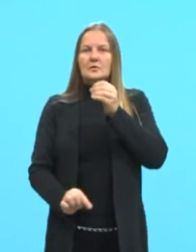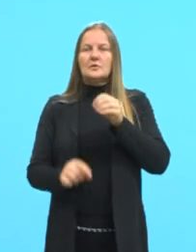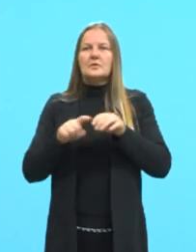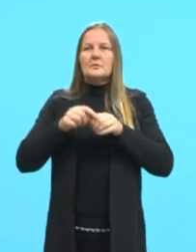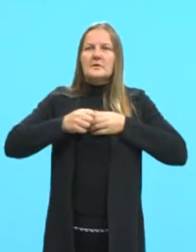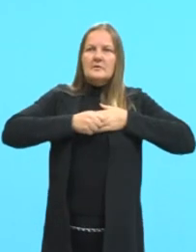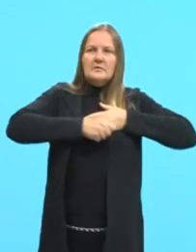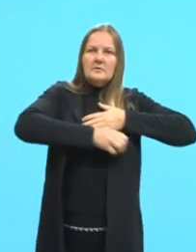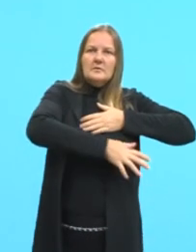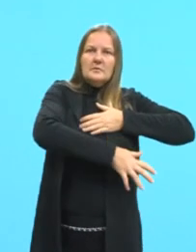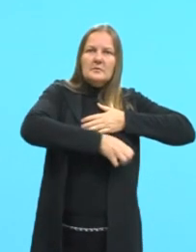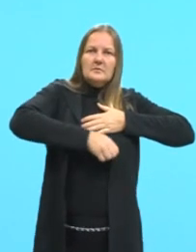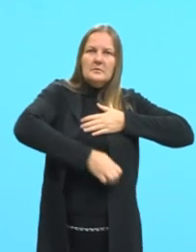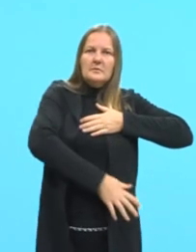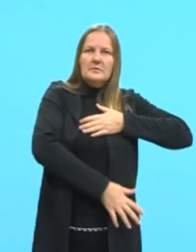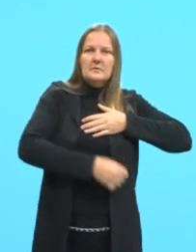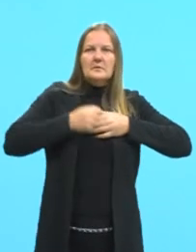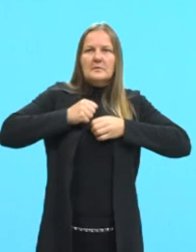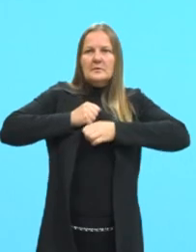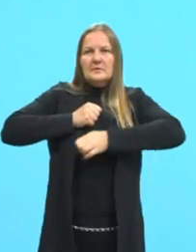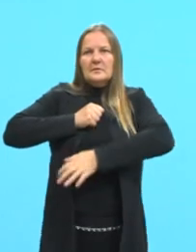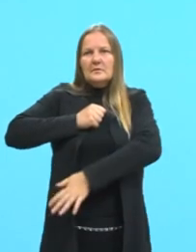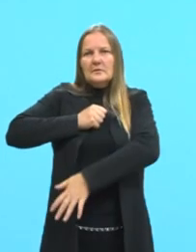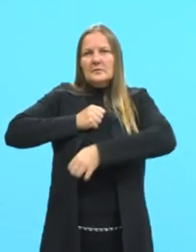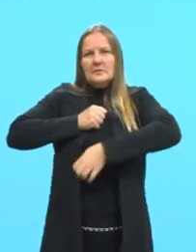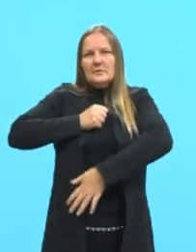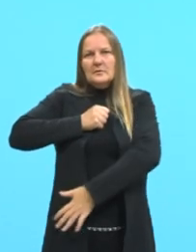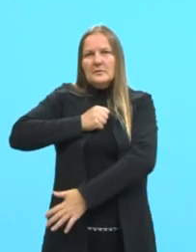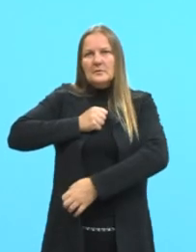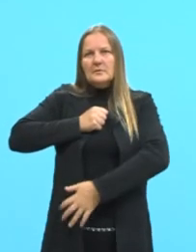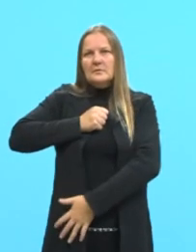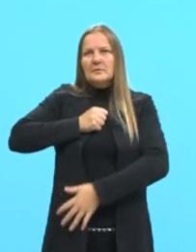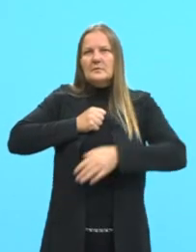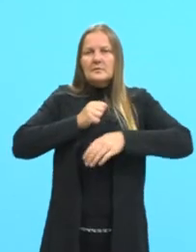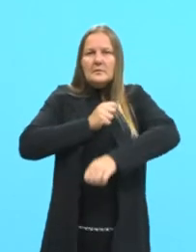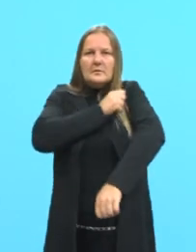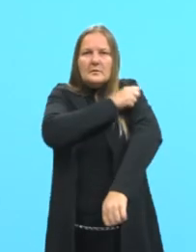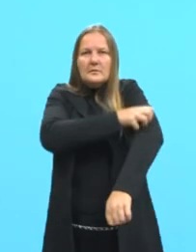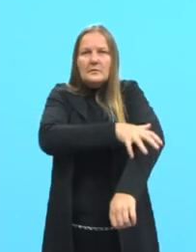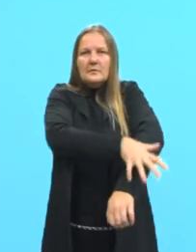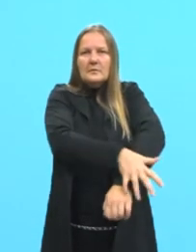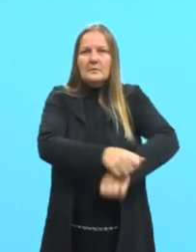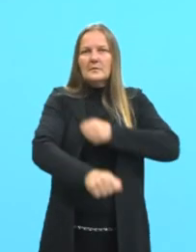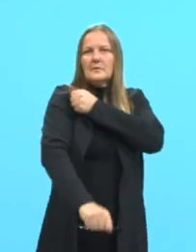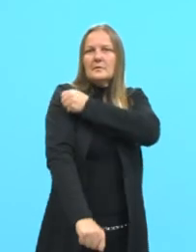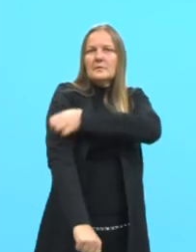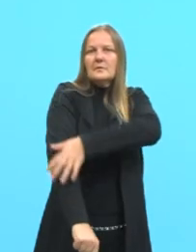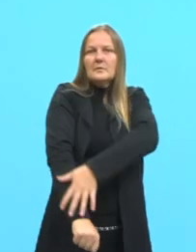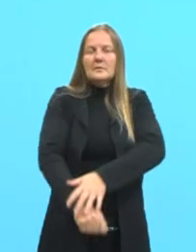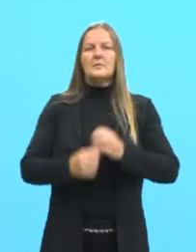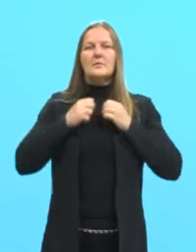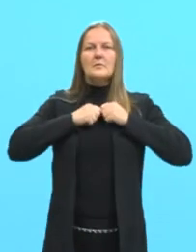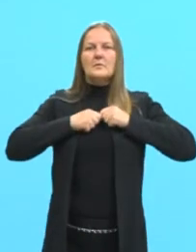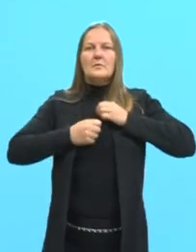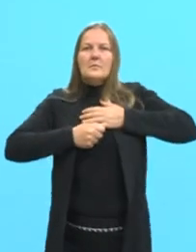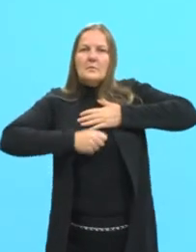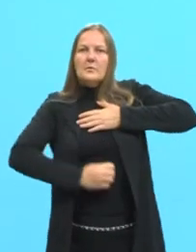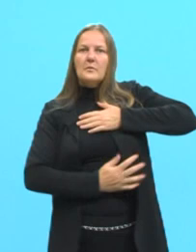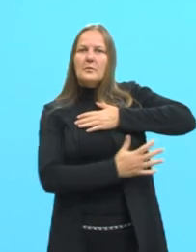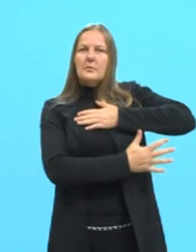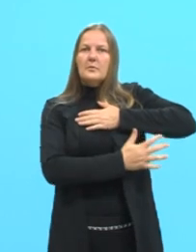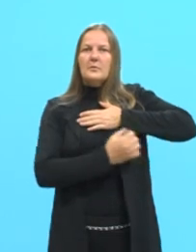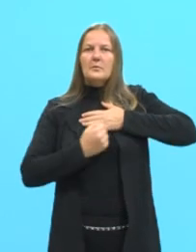nervoso periférico que são os nervos na que vem para Periferia do corpo para a parte mais externa do